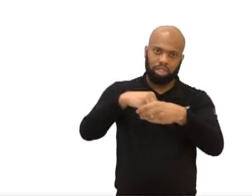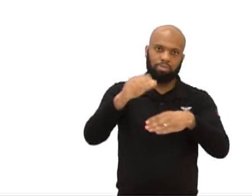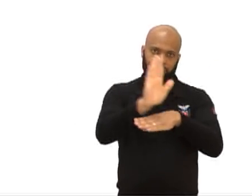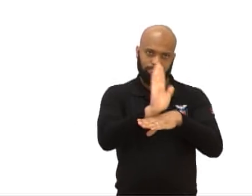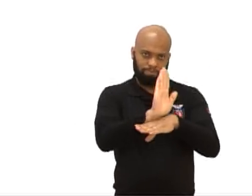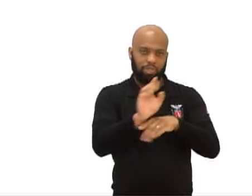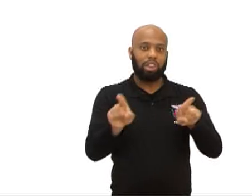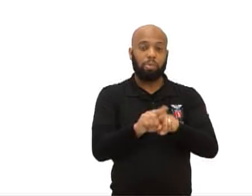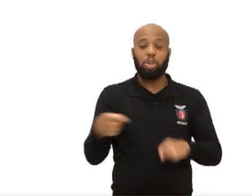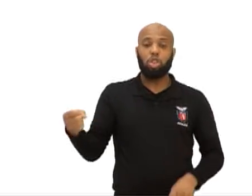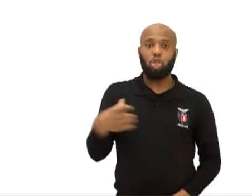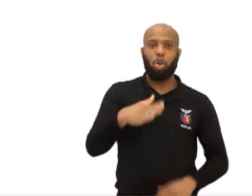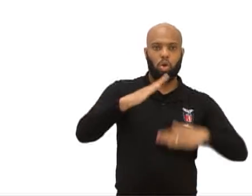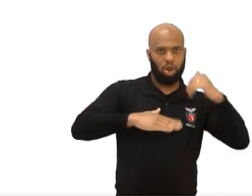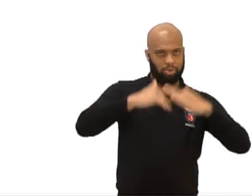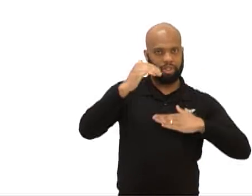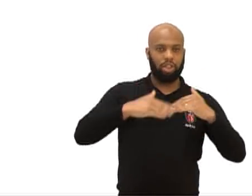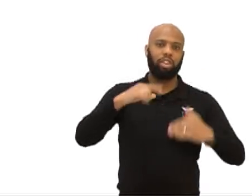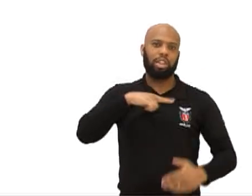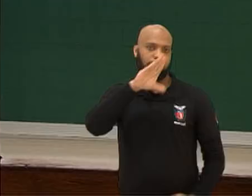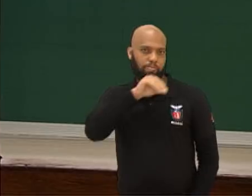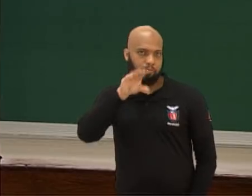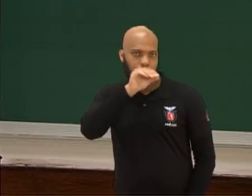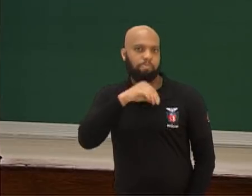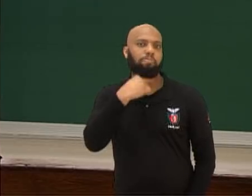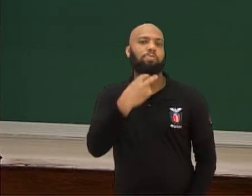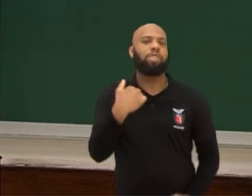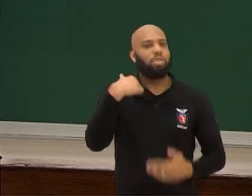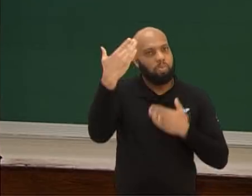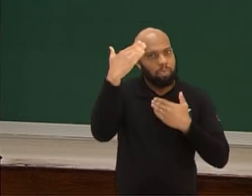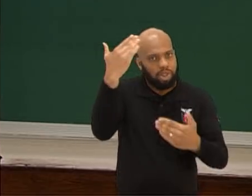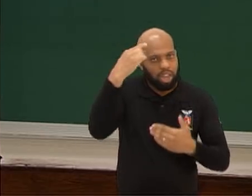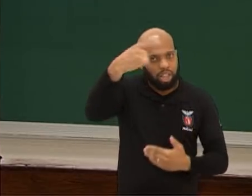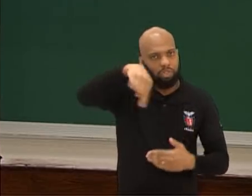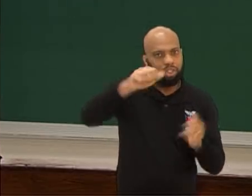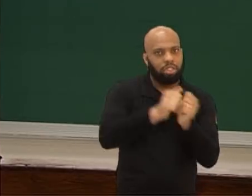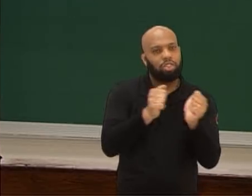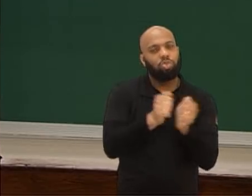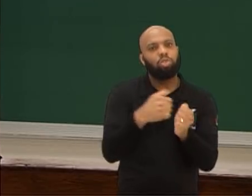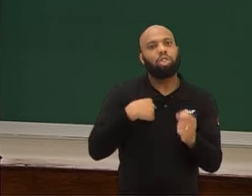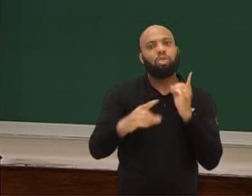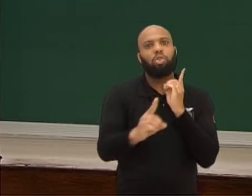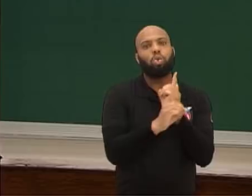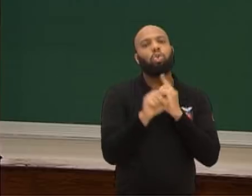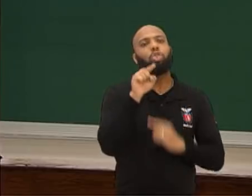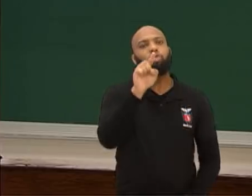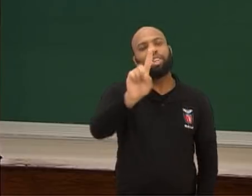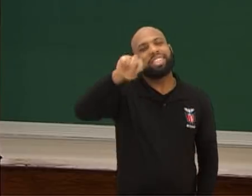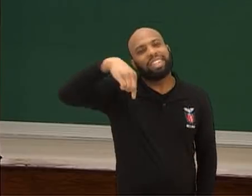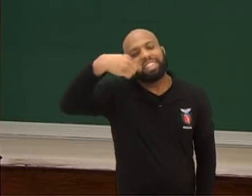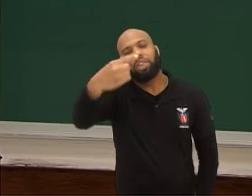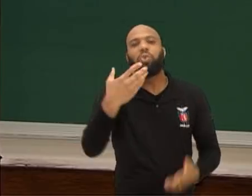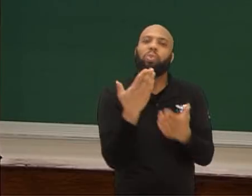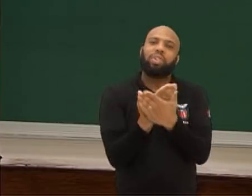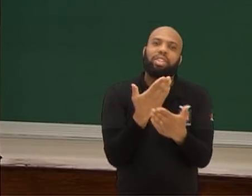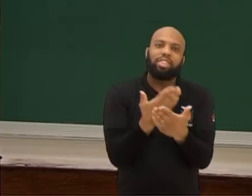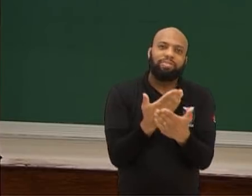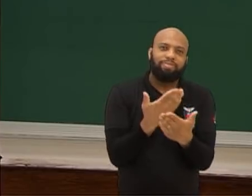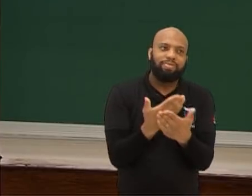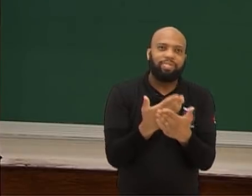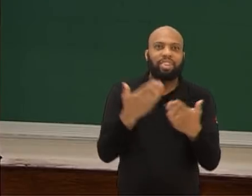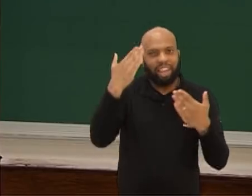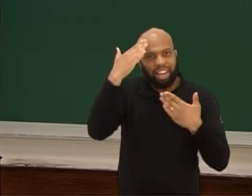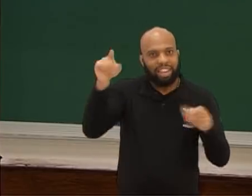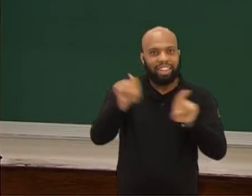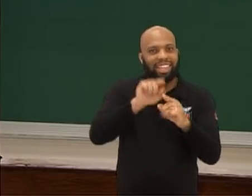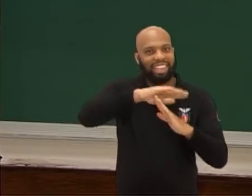de uma nova profissão, que é o dublador. Muito obrigada pela presença de vocês. Muito obrigada pela presença de vocês. Vamos